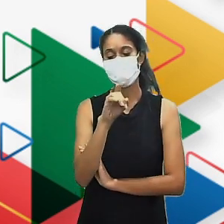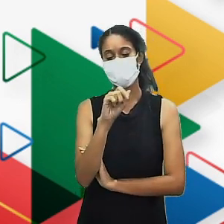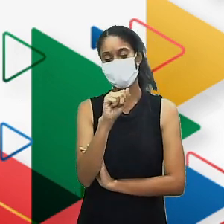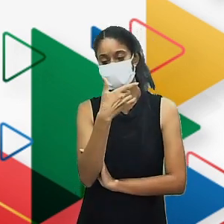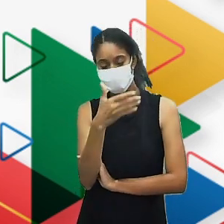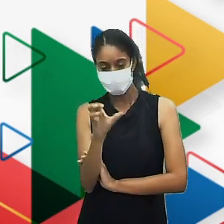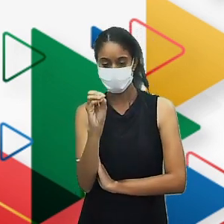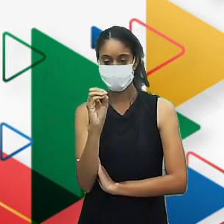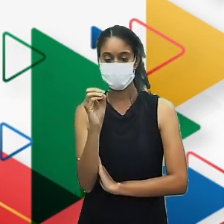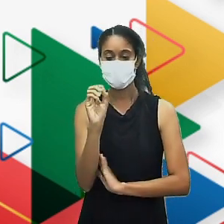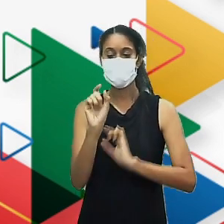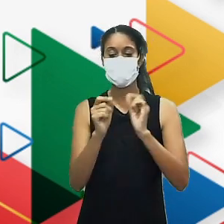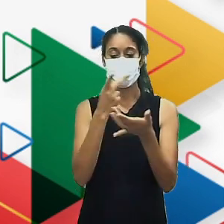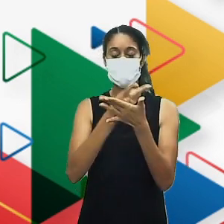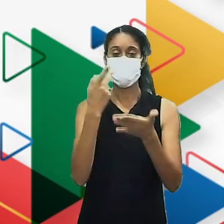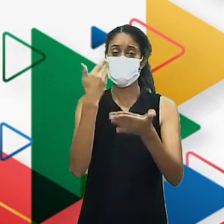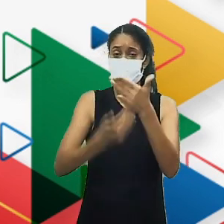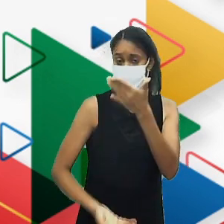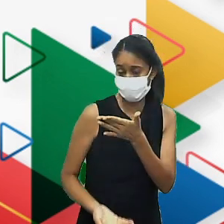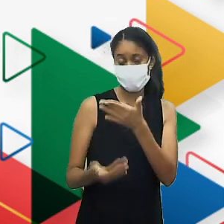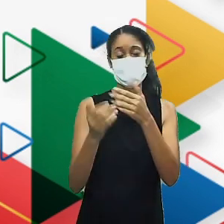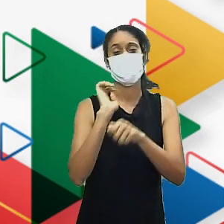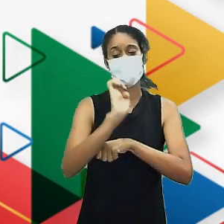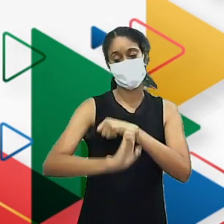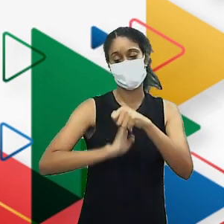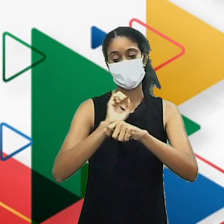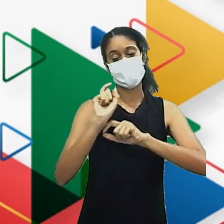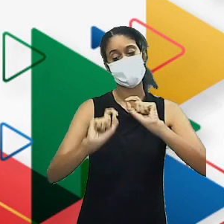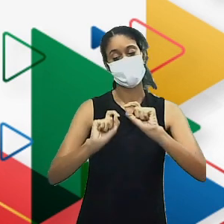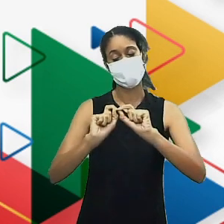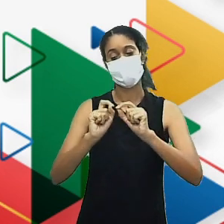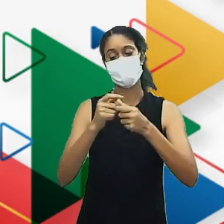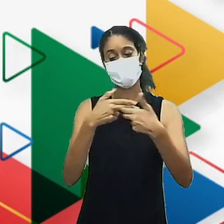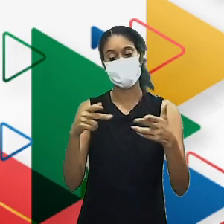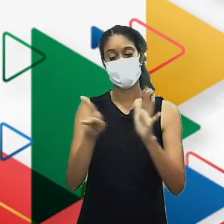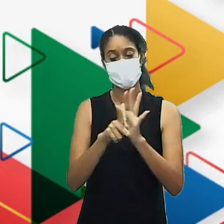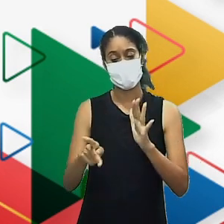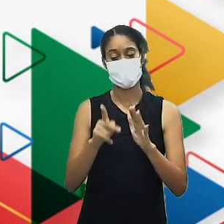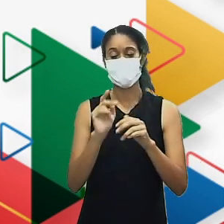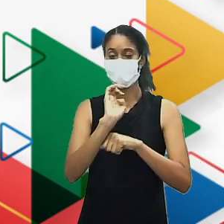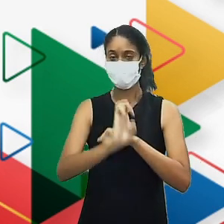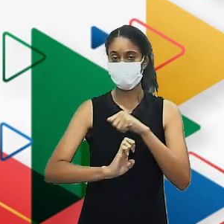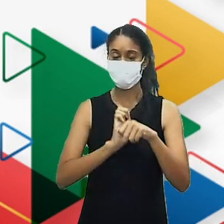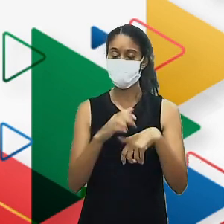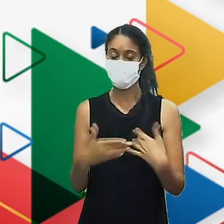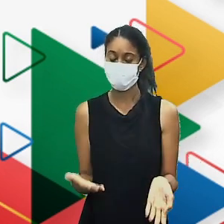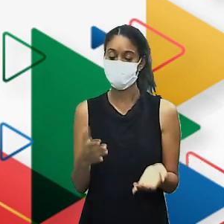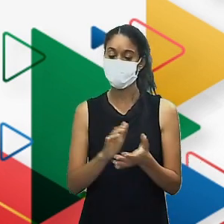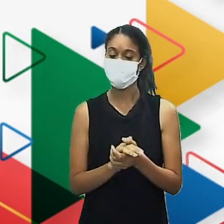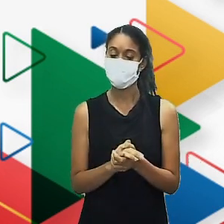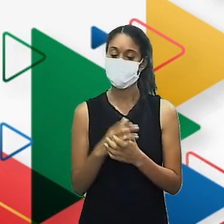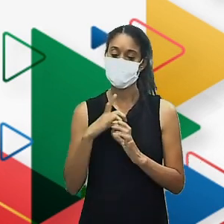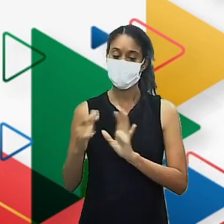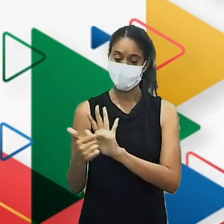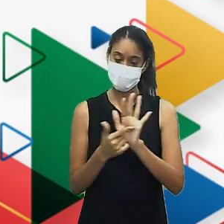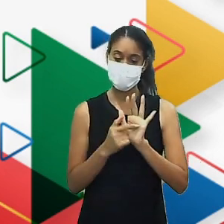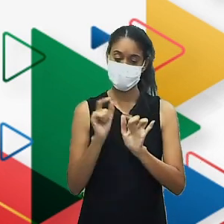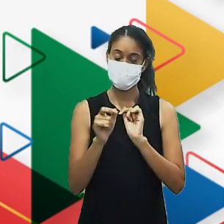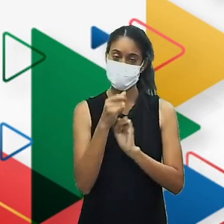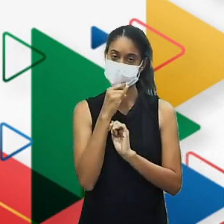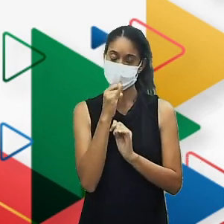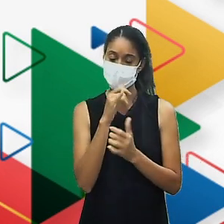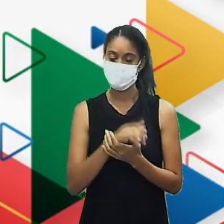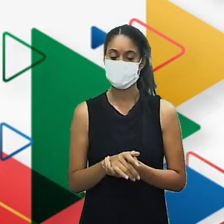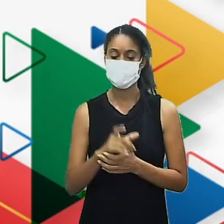espécie perde elétrons. A gente também costuma dizer que uma espécie doa elétrons, tá certo, pessoal? E aí, ó, eu trago a imagem, por exemplo, de um